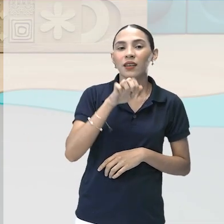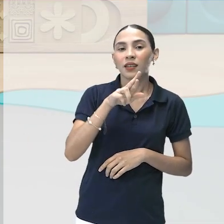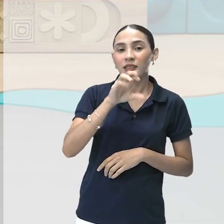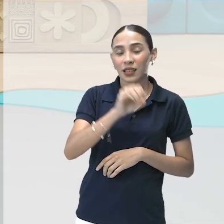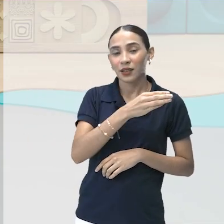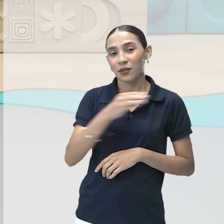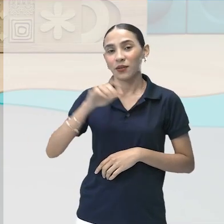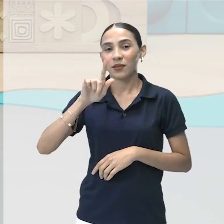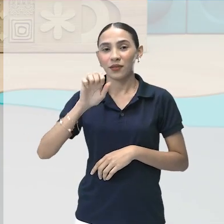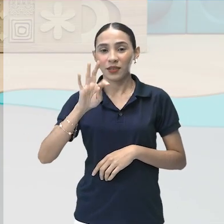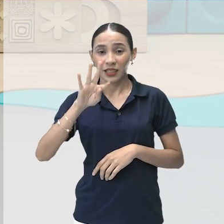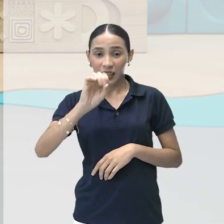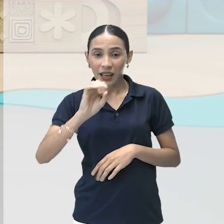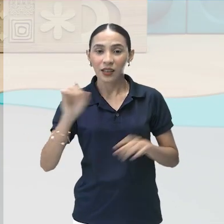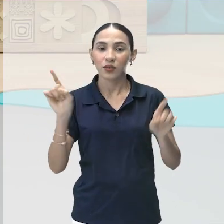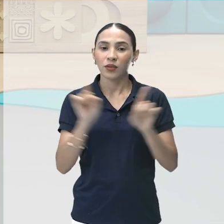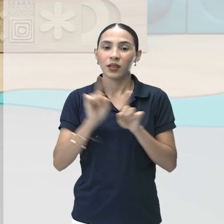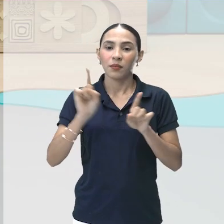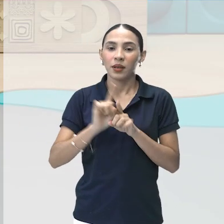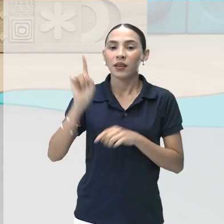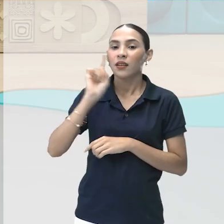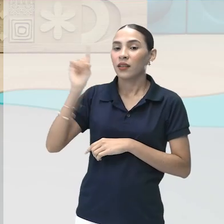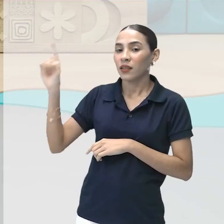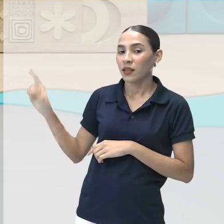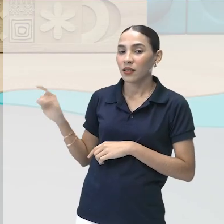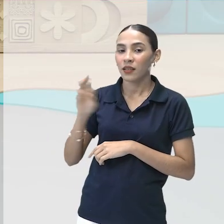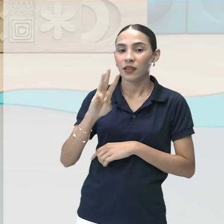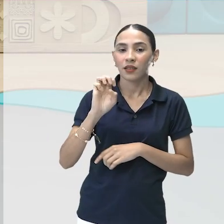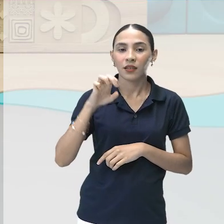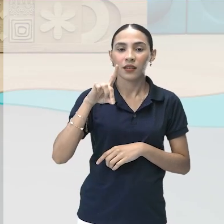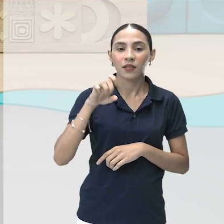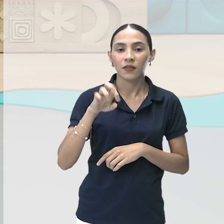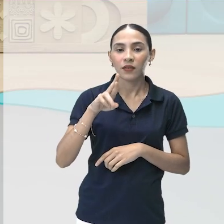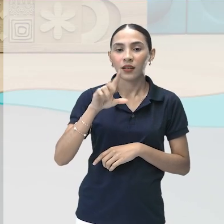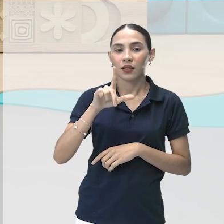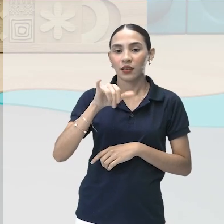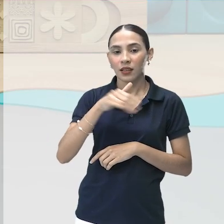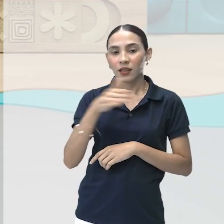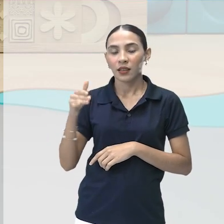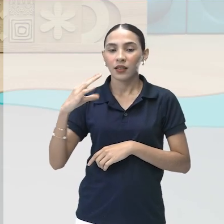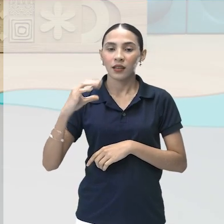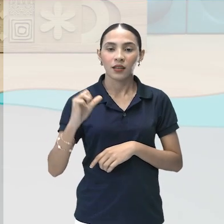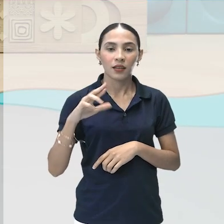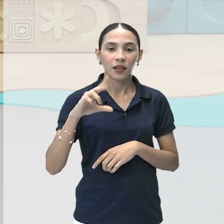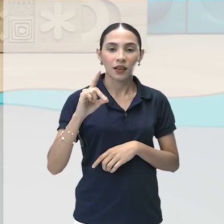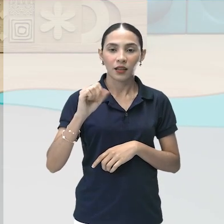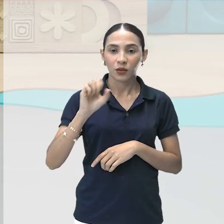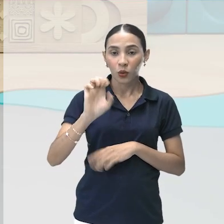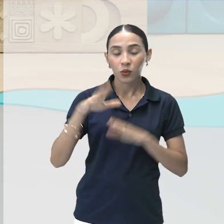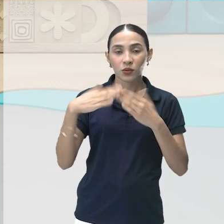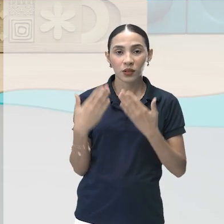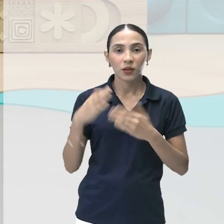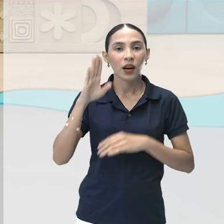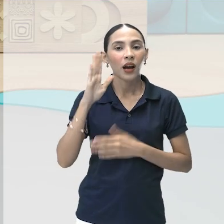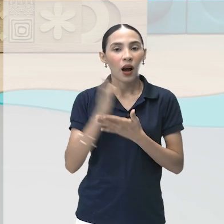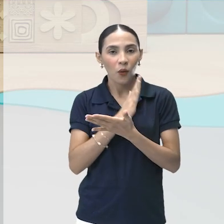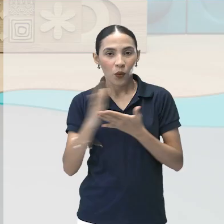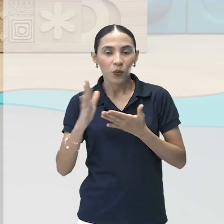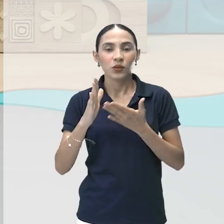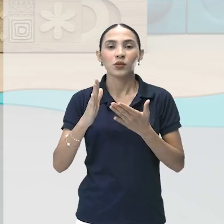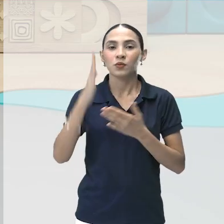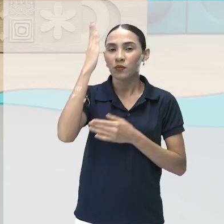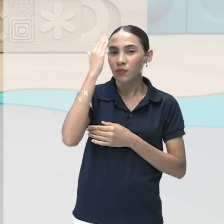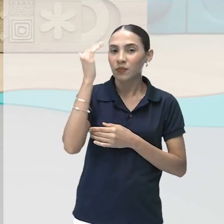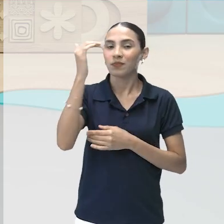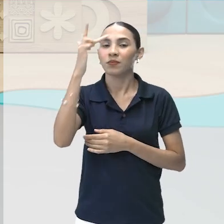de Vanderlei Cardoso, que vocês podem ver a imagem, é Promessa. Então, esses foram alguns dos cantores